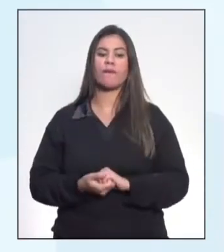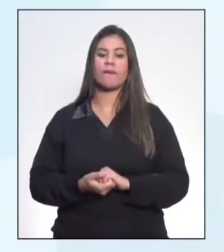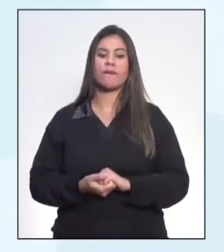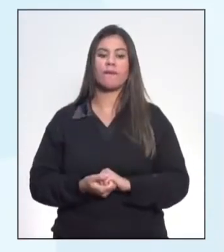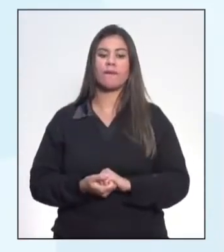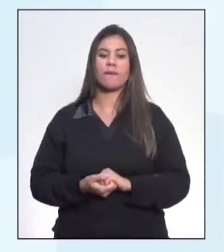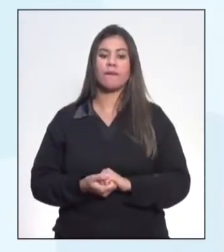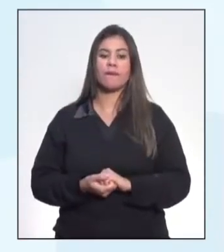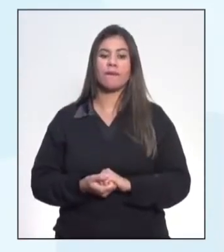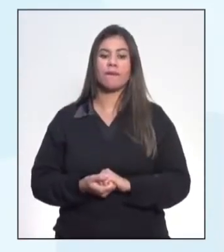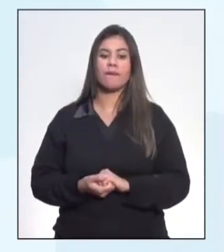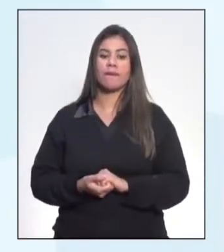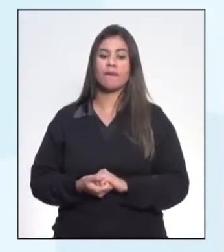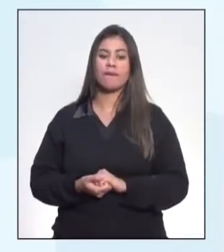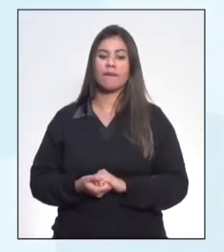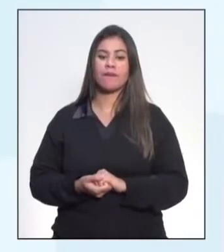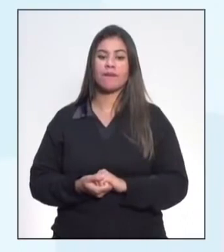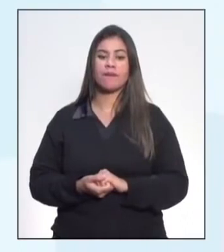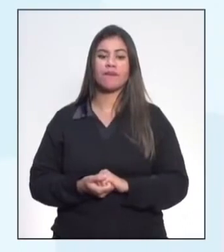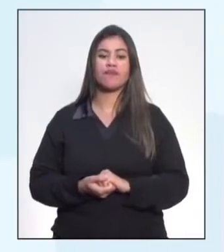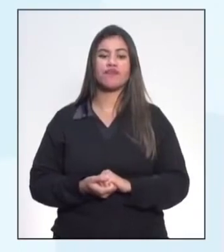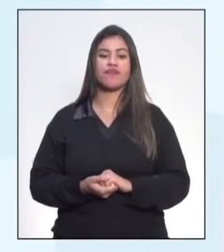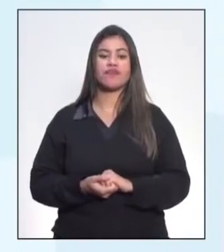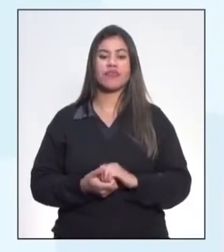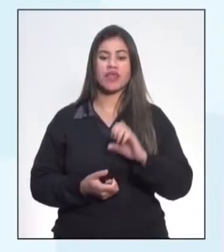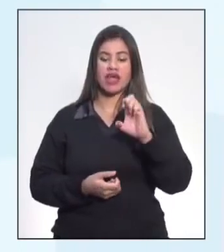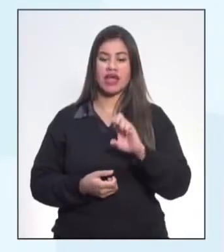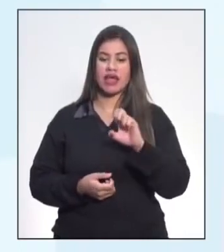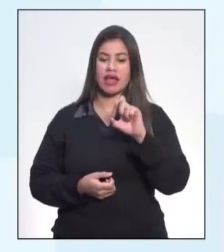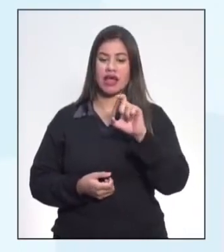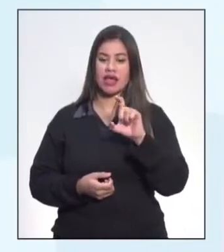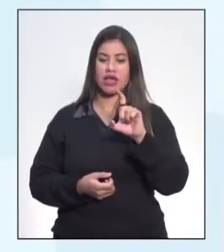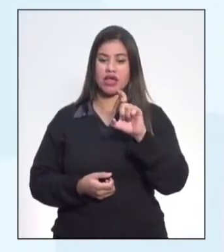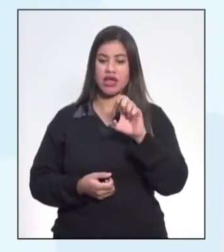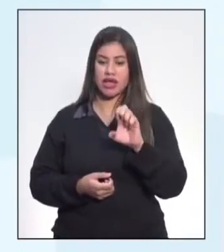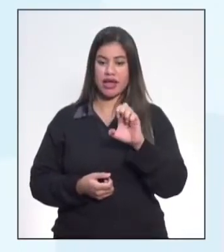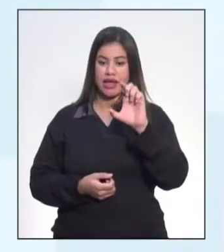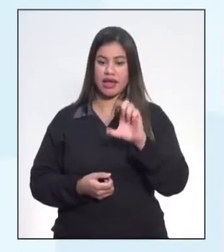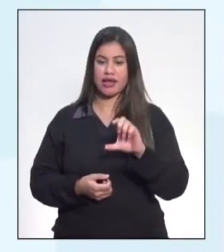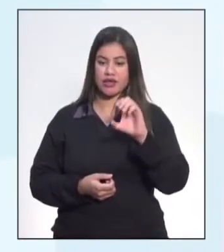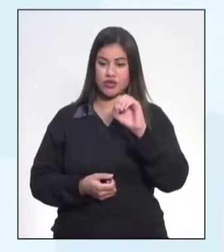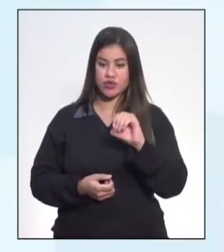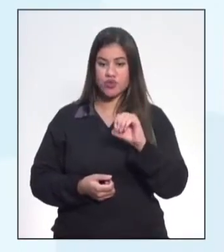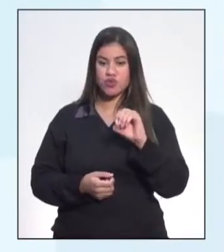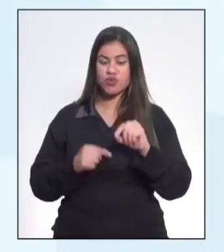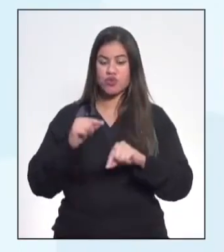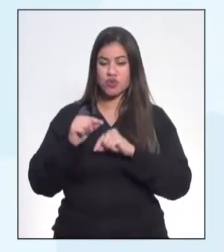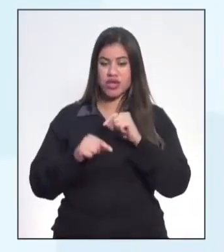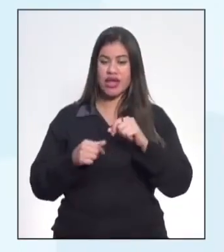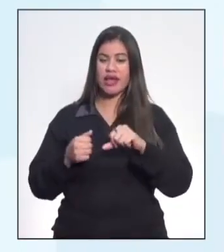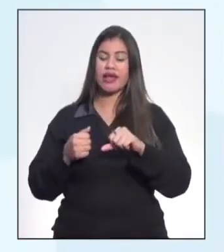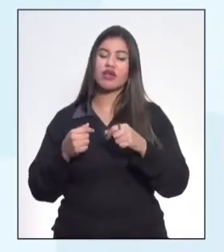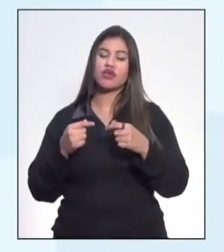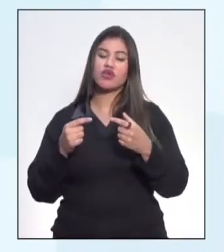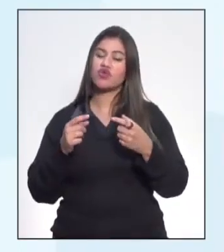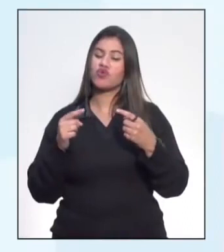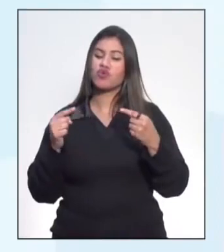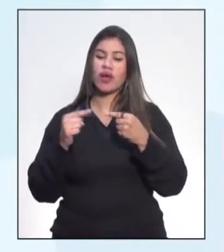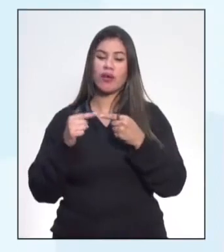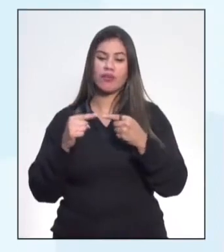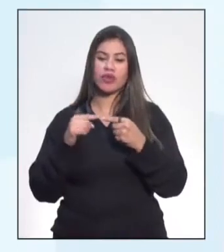nesse anterior, né? Por que é exotérmico? Porque é combustão. Então, toda reação que envolve